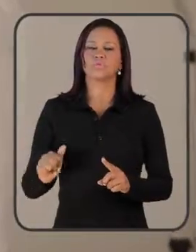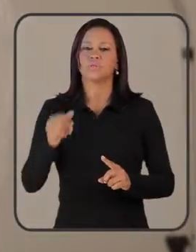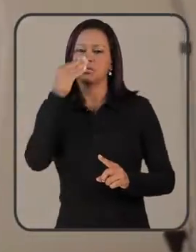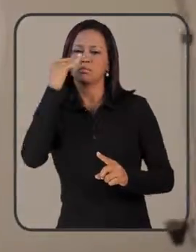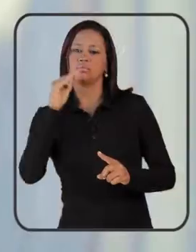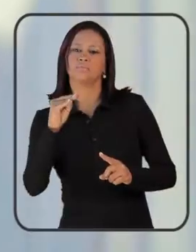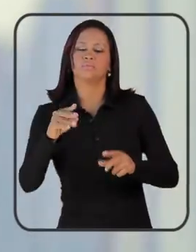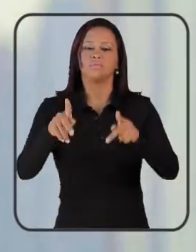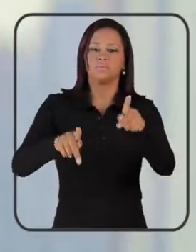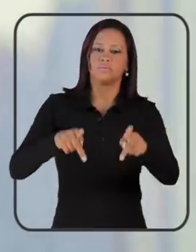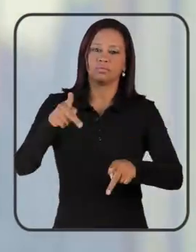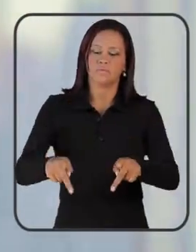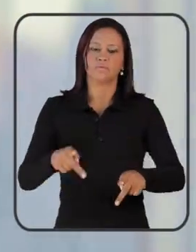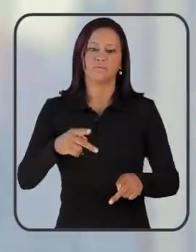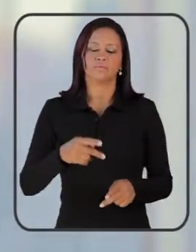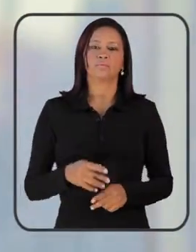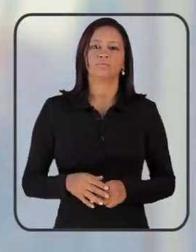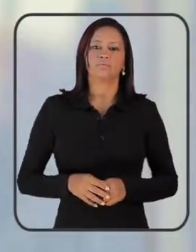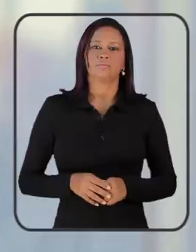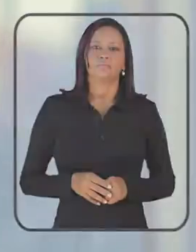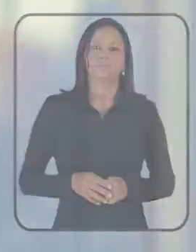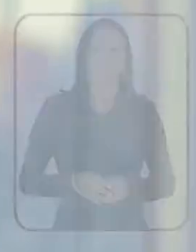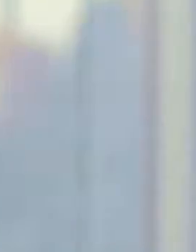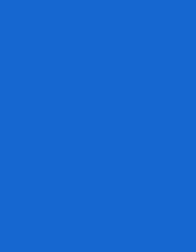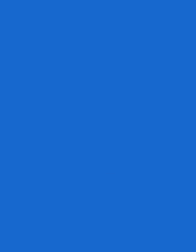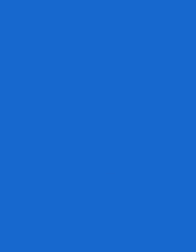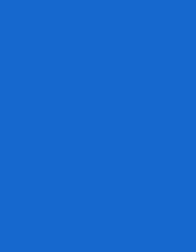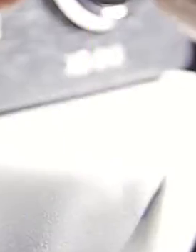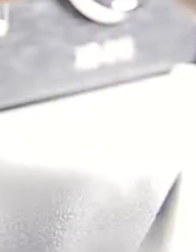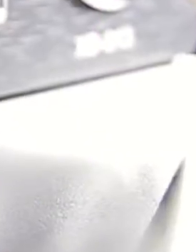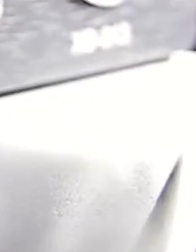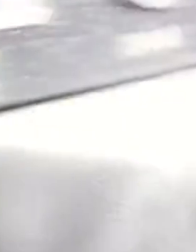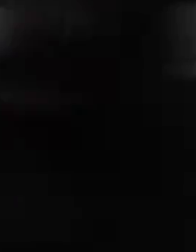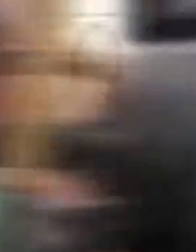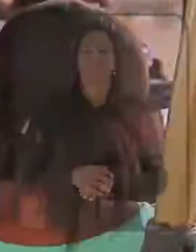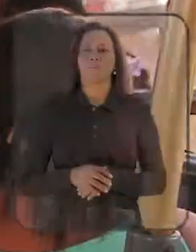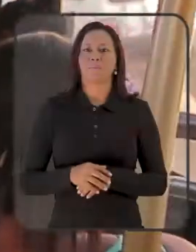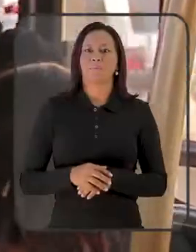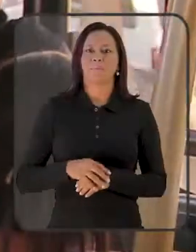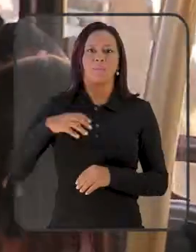esforços para melhorar a saúde dos teixeirenses.